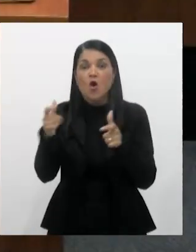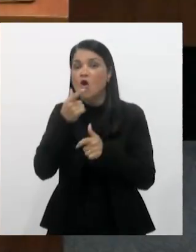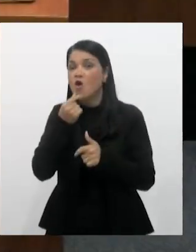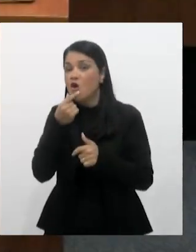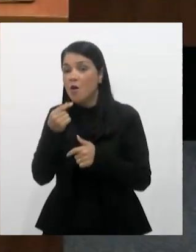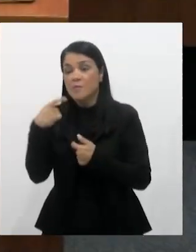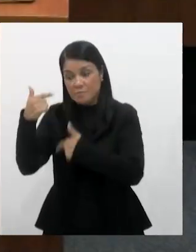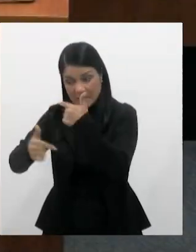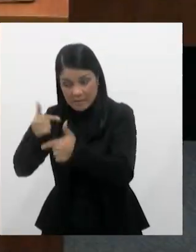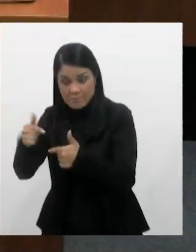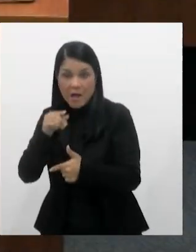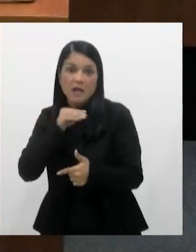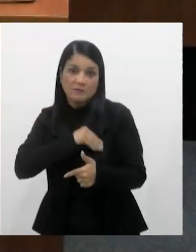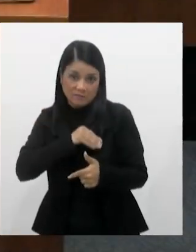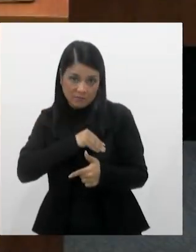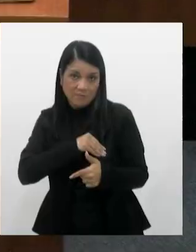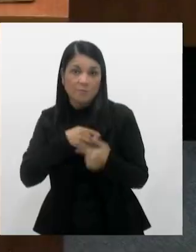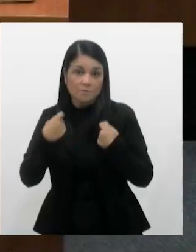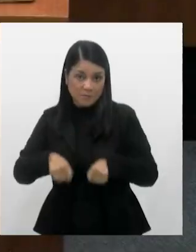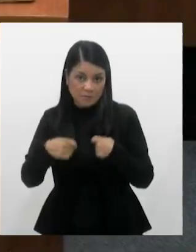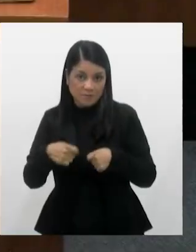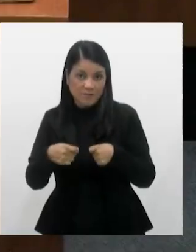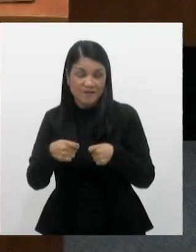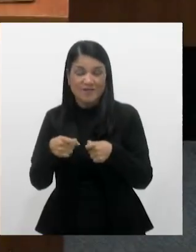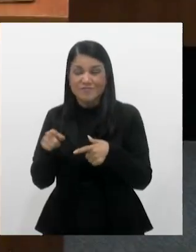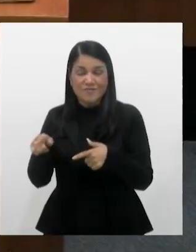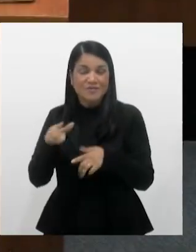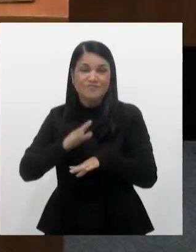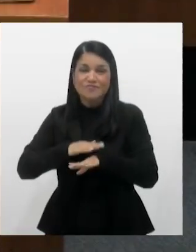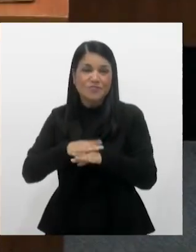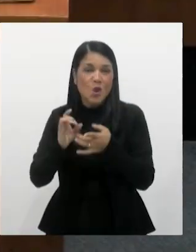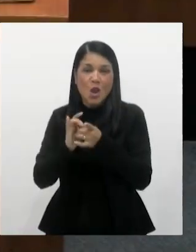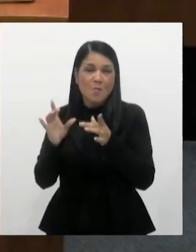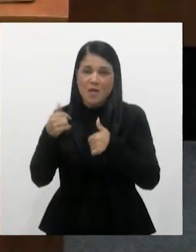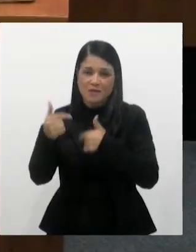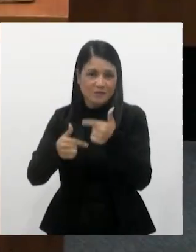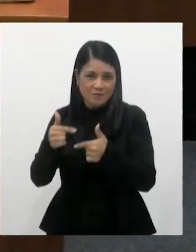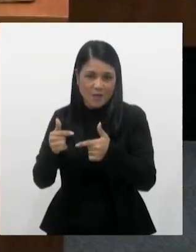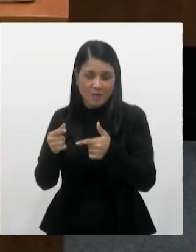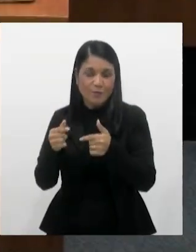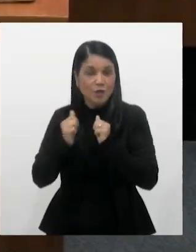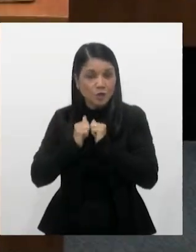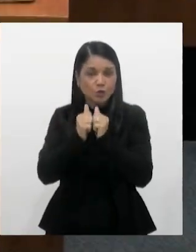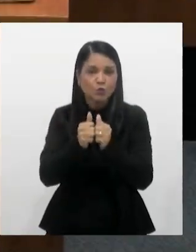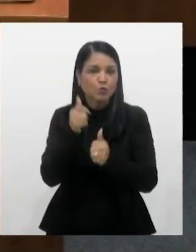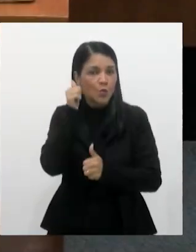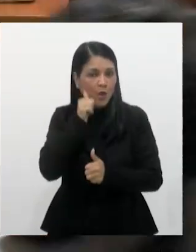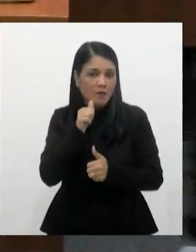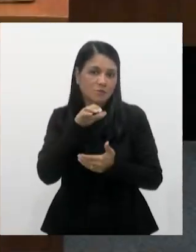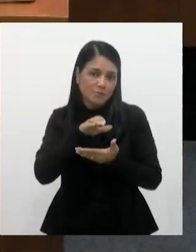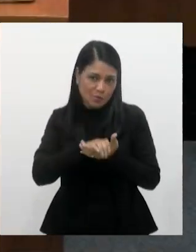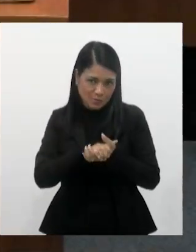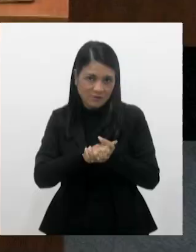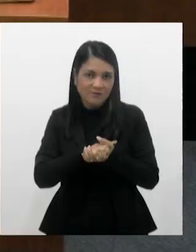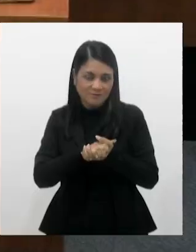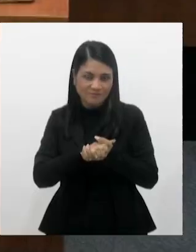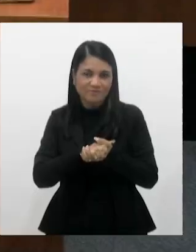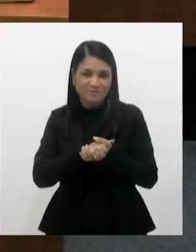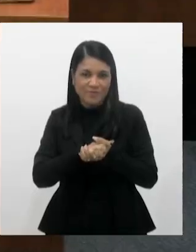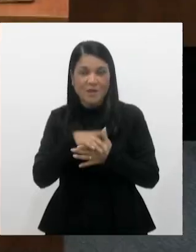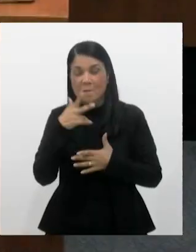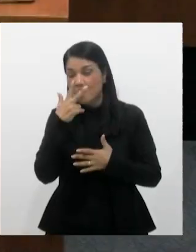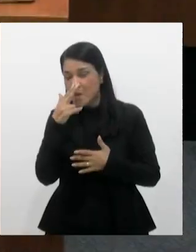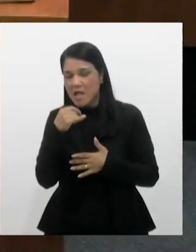que trabalham e em alguns momentos não são liberados. E até mesmo é considerado uma frescura acompanhar o ato